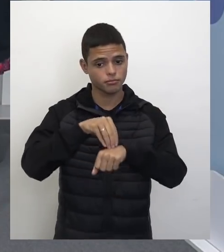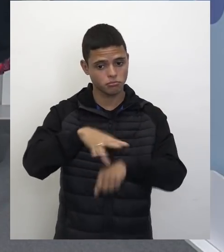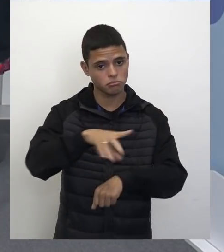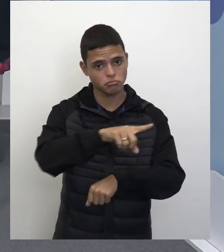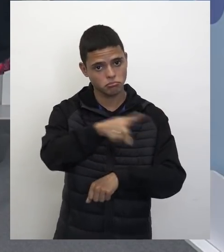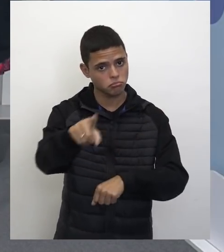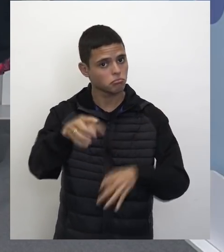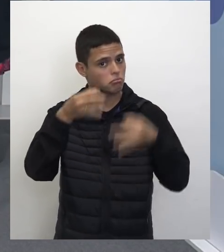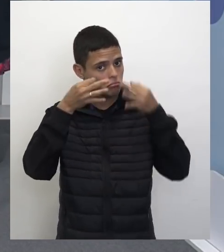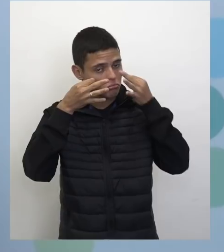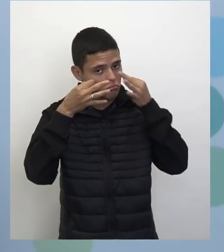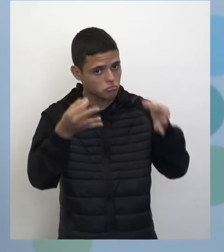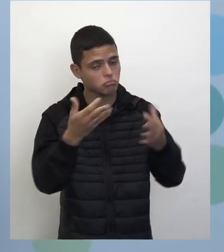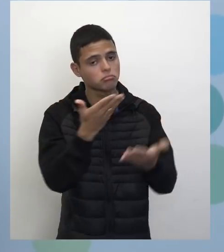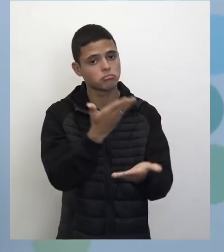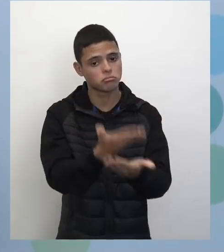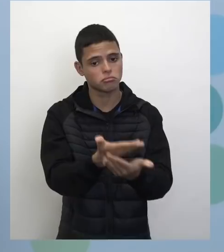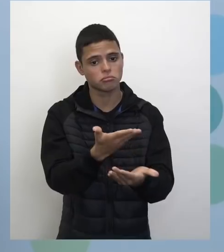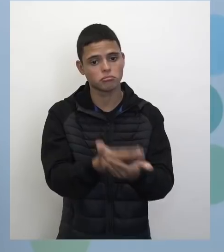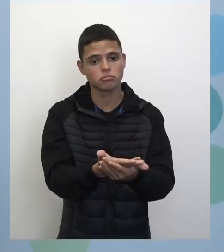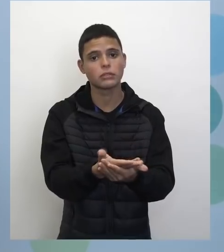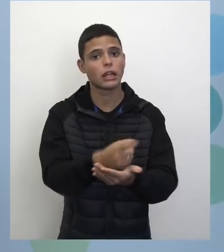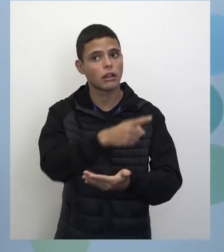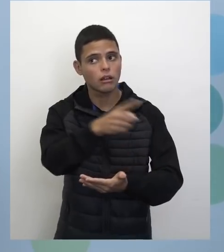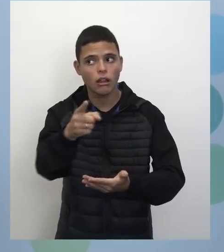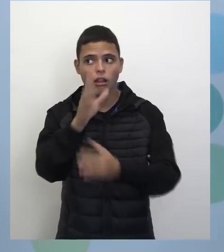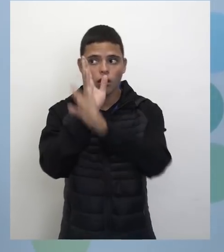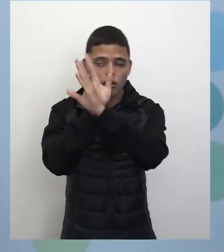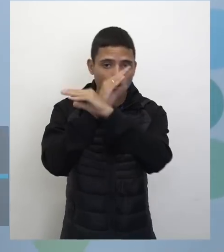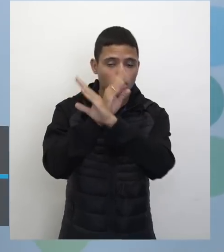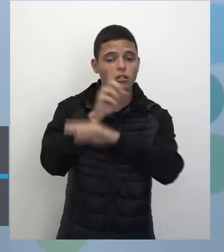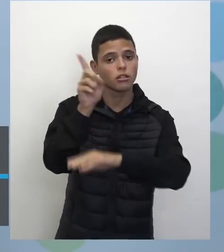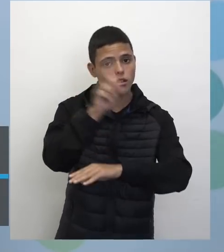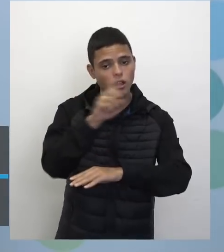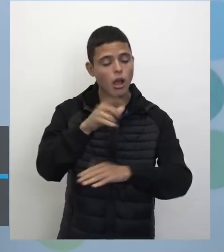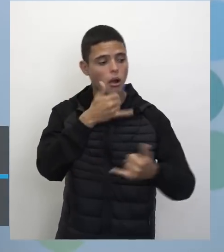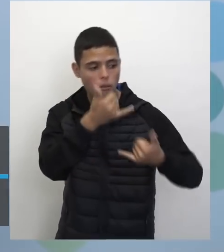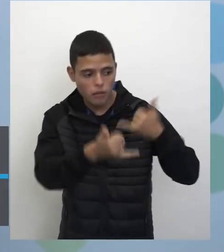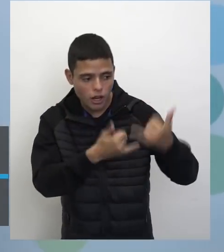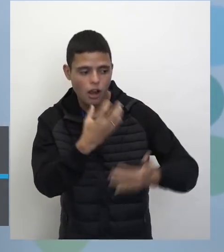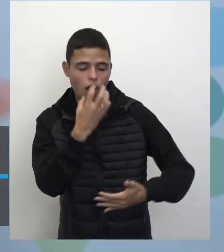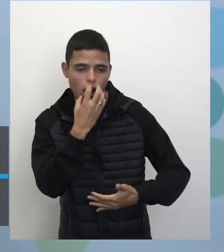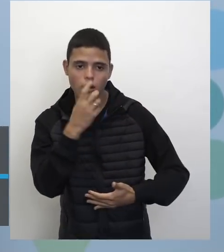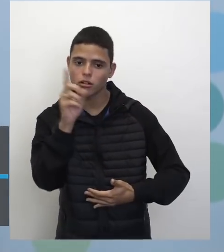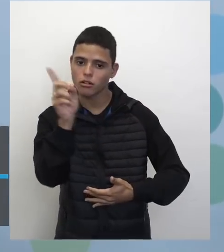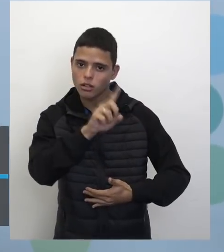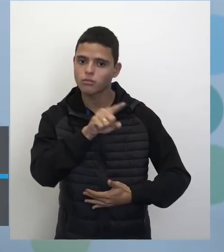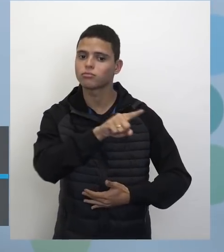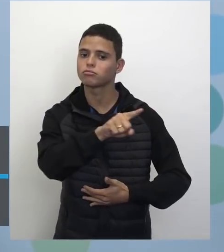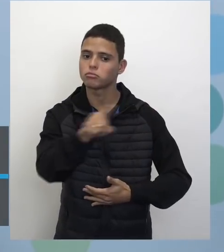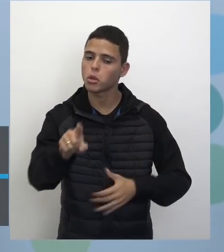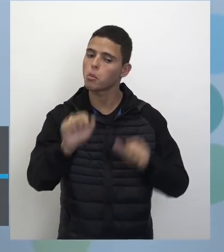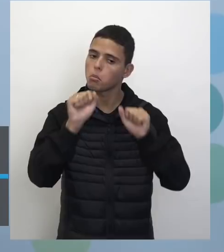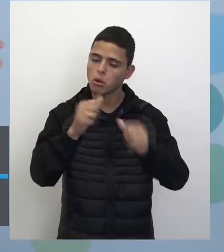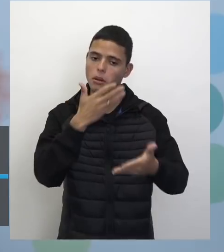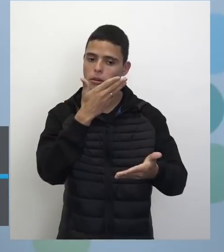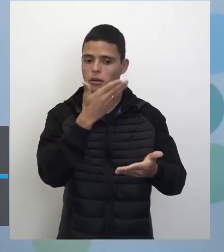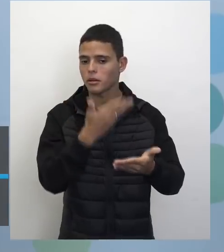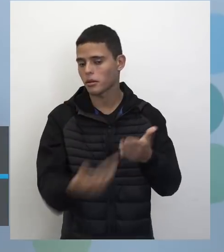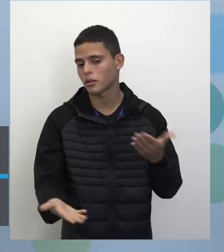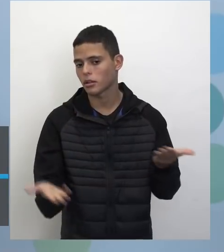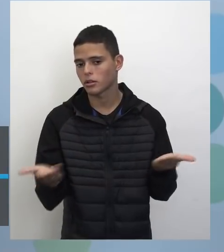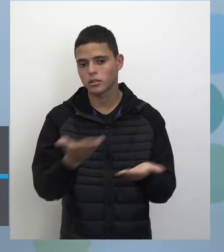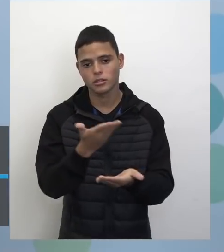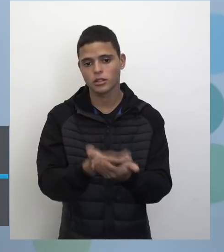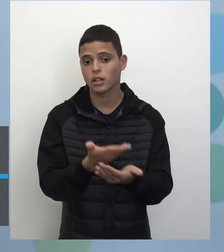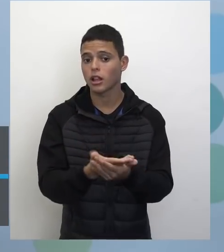atenção na aula, não viaja, não brinca com o cachorro, porque se a gente piscar, a gente se perde, porque a Fabiana vai